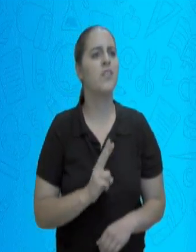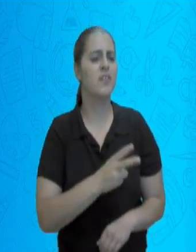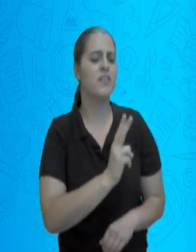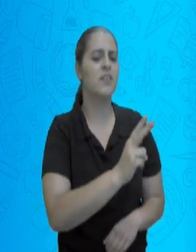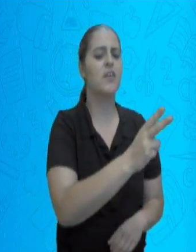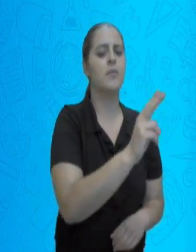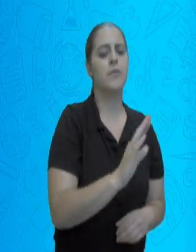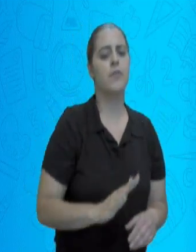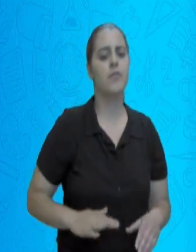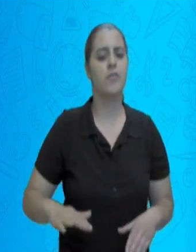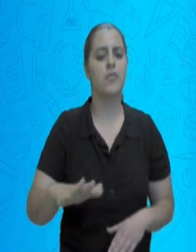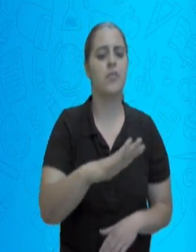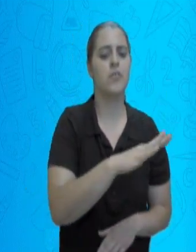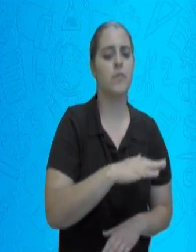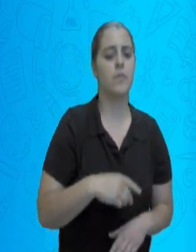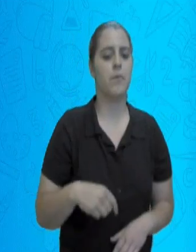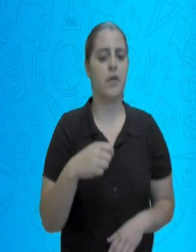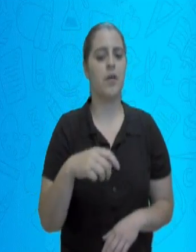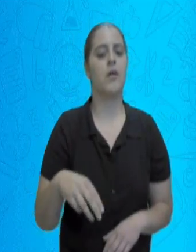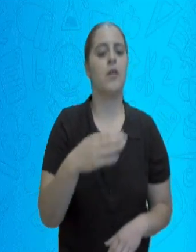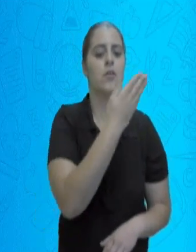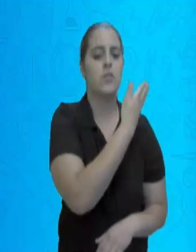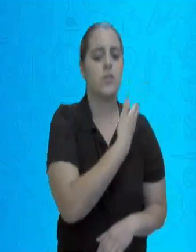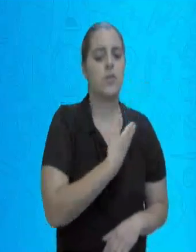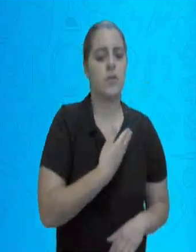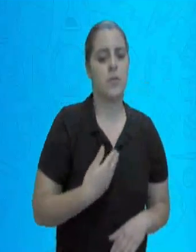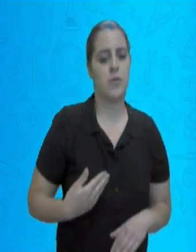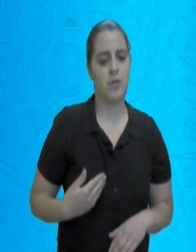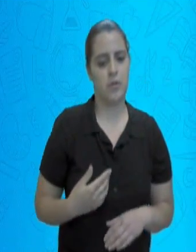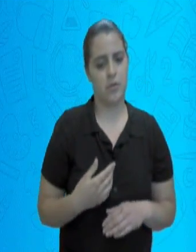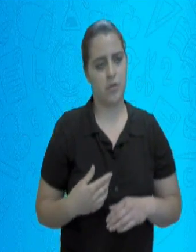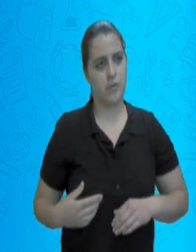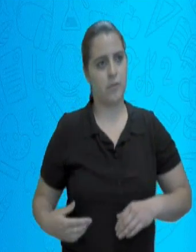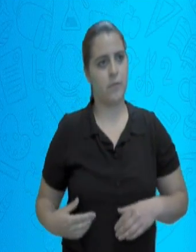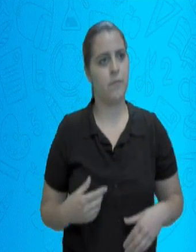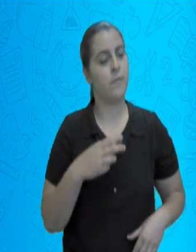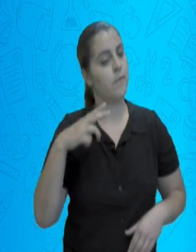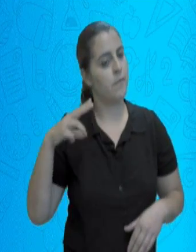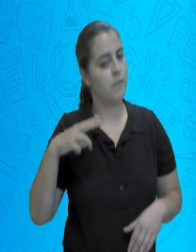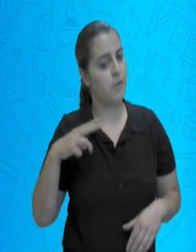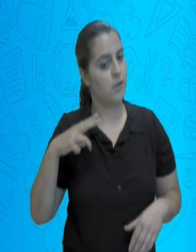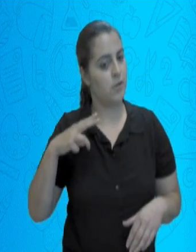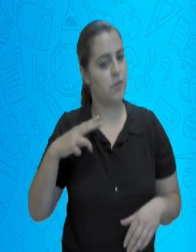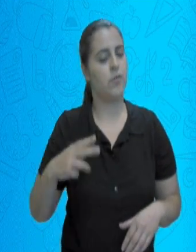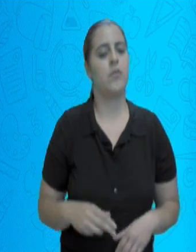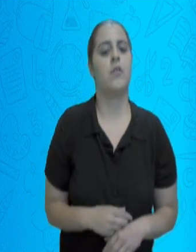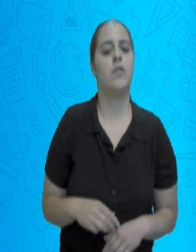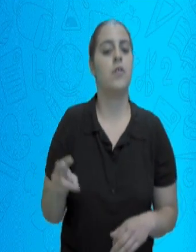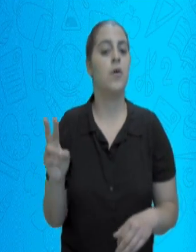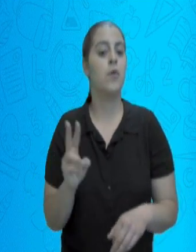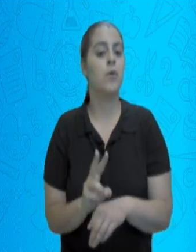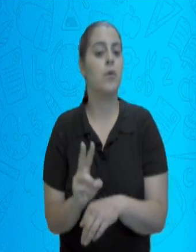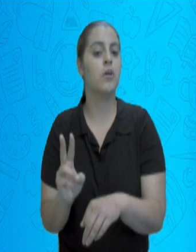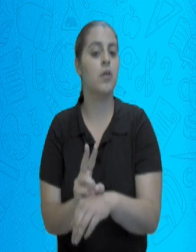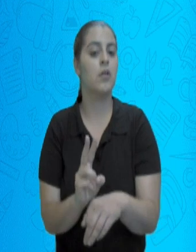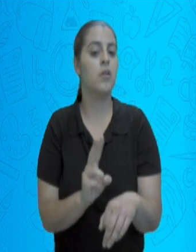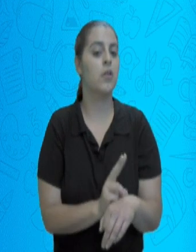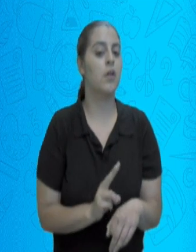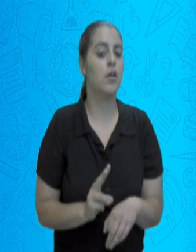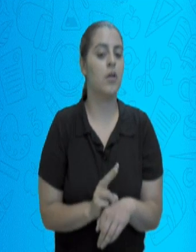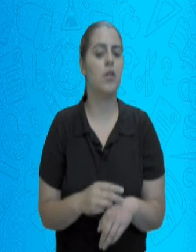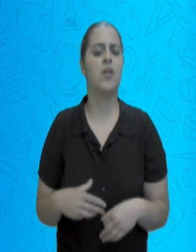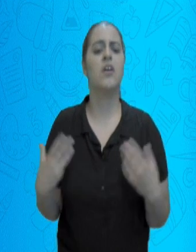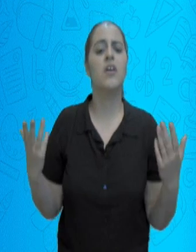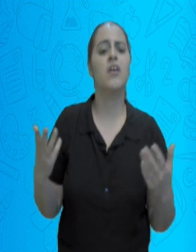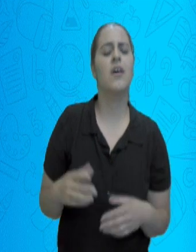Geralmente, os espaços privados ou particulares, olha aí, eu acabei de falar, são mantidos pelos proprietários.